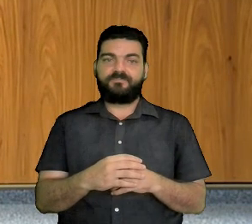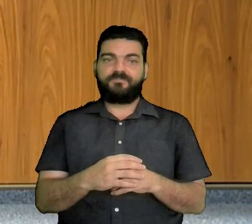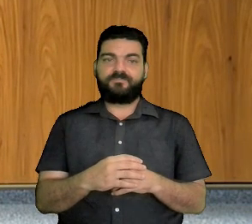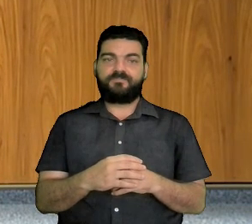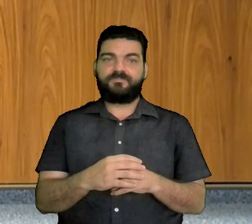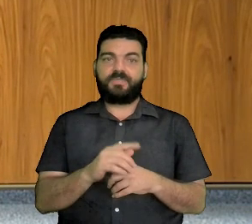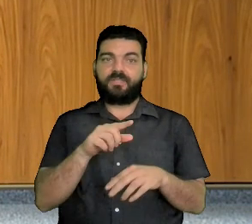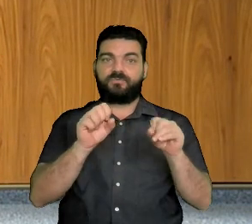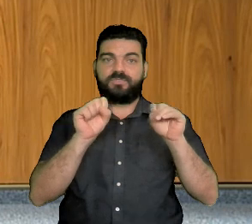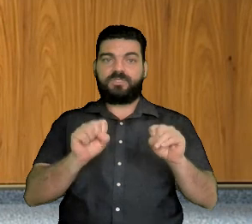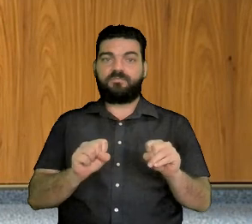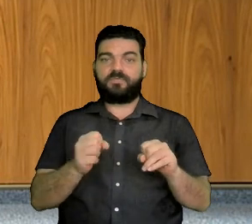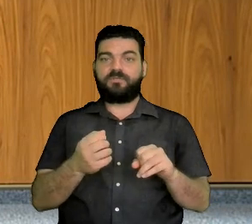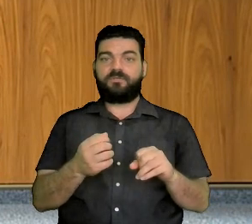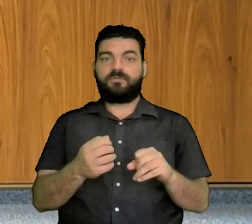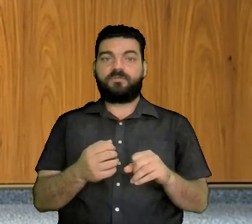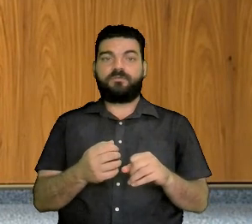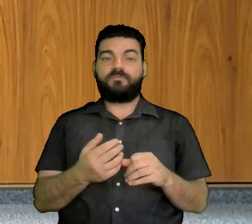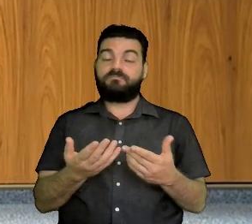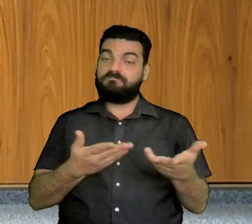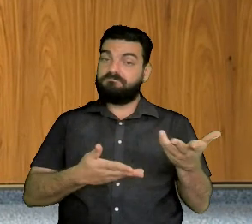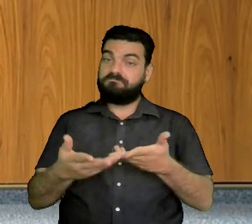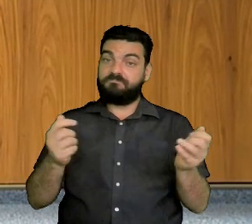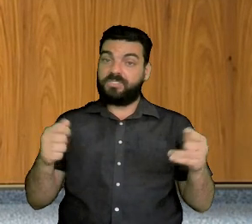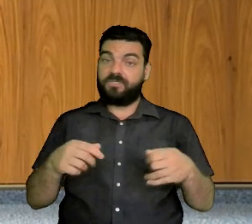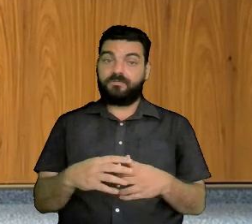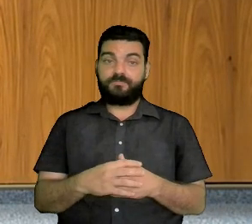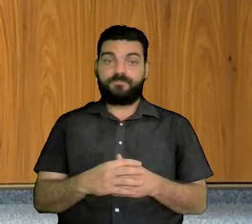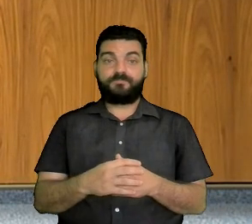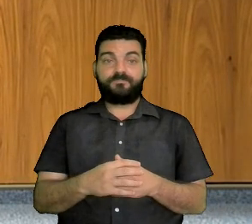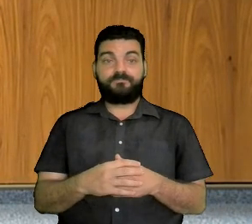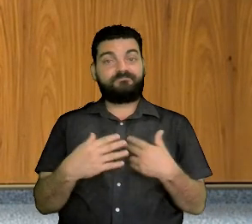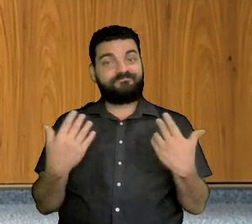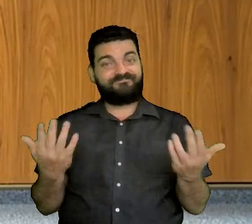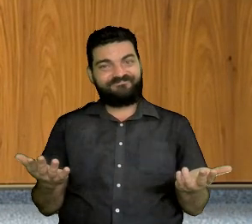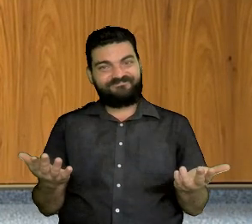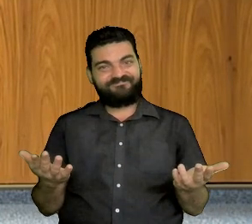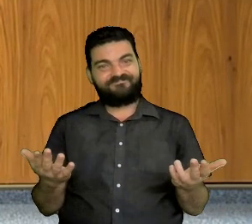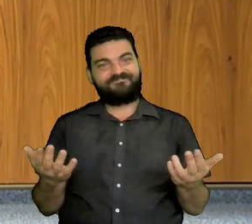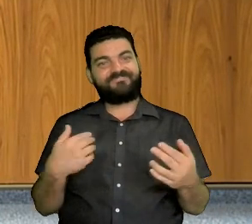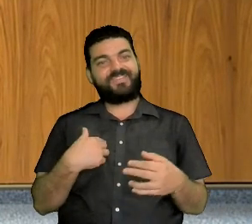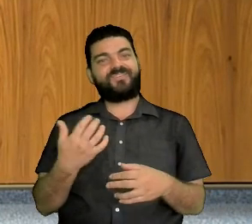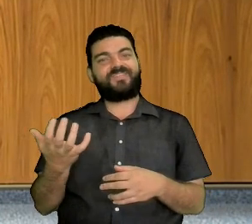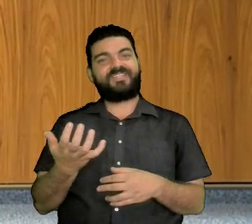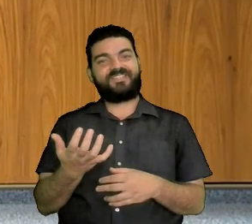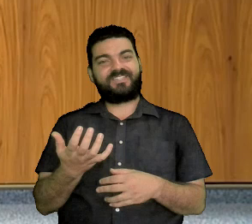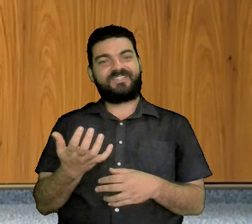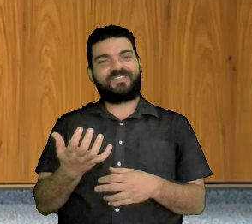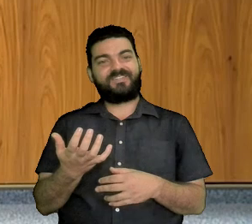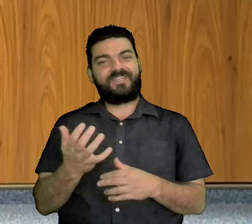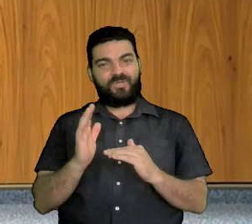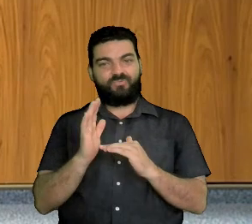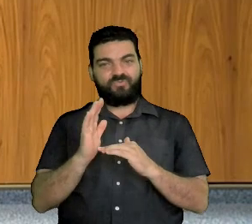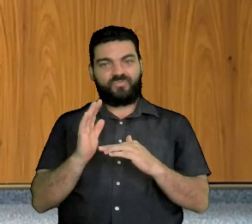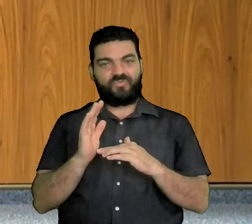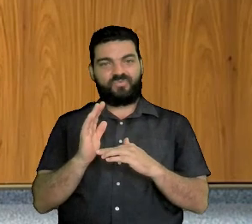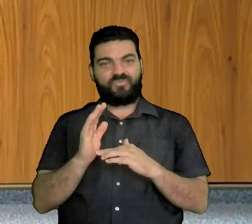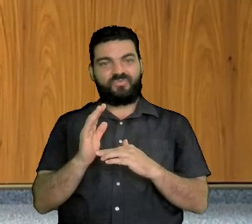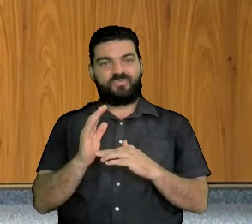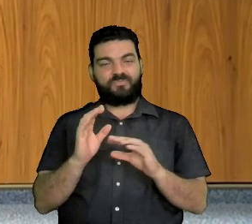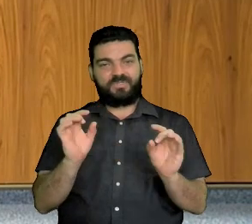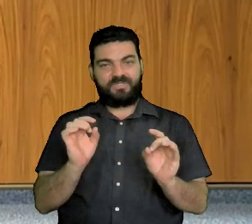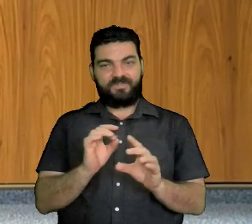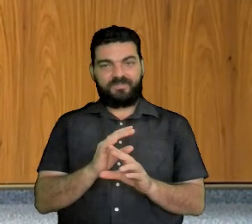sistema de integridade, né, de compliance. Então, é isso. Eu gostaria, então, finalizando aqui a minha